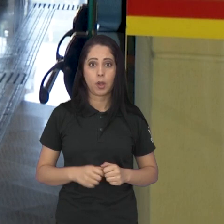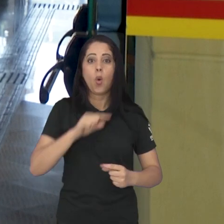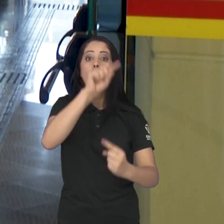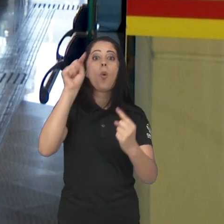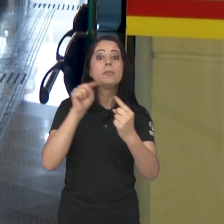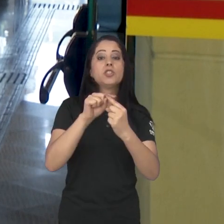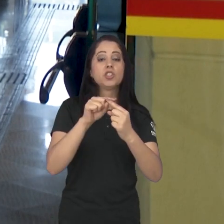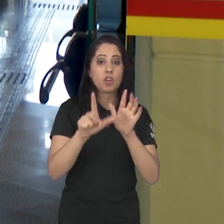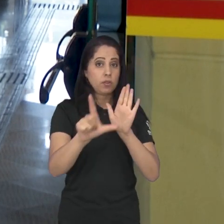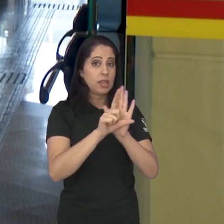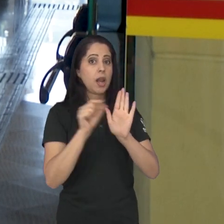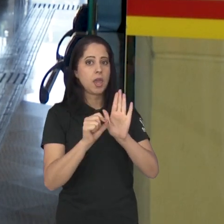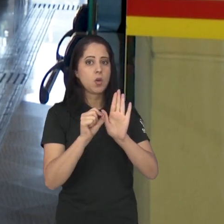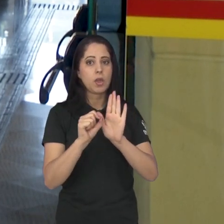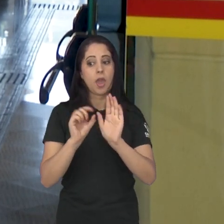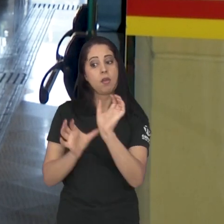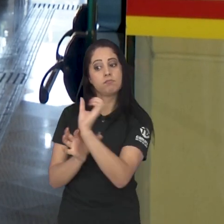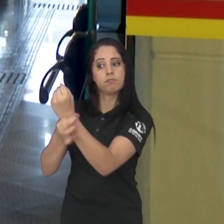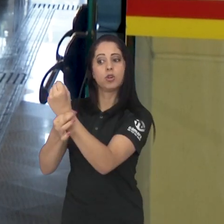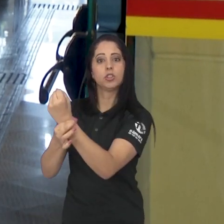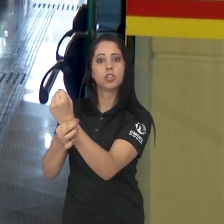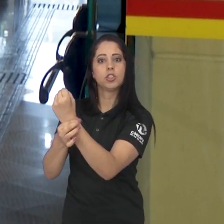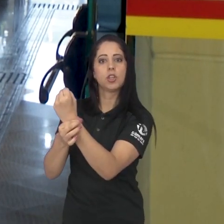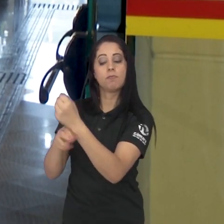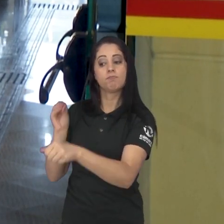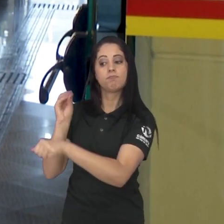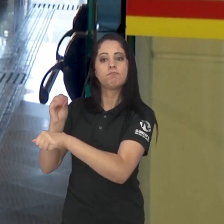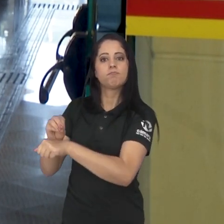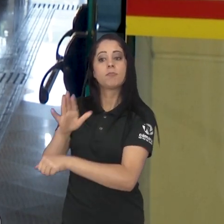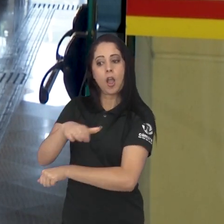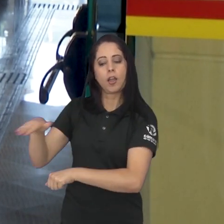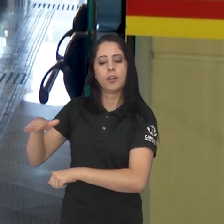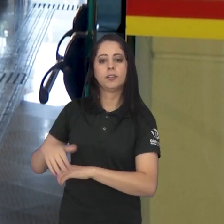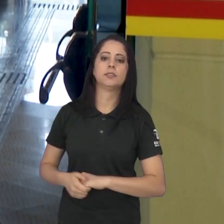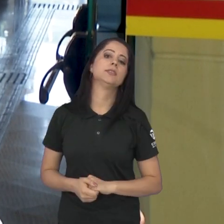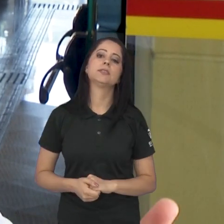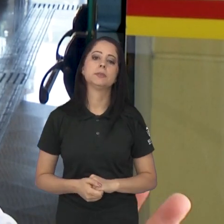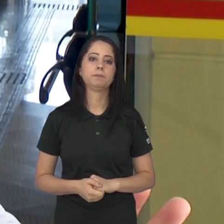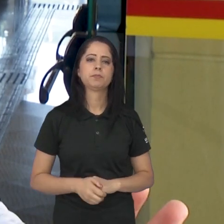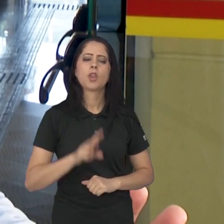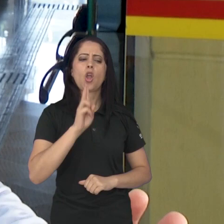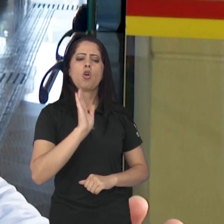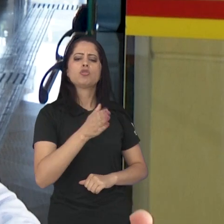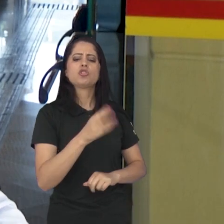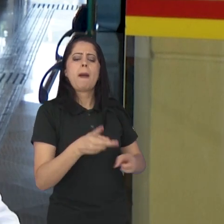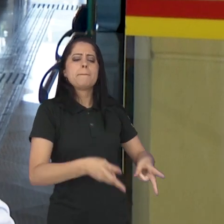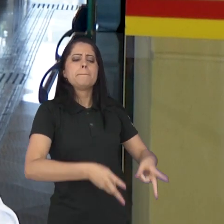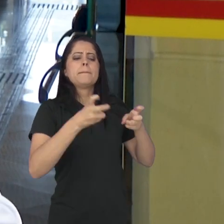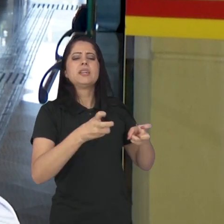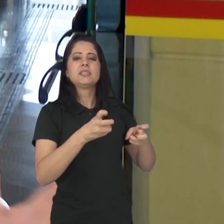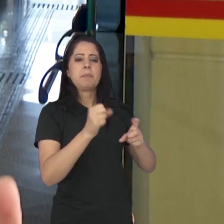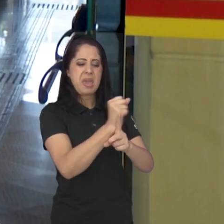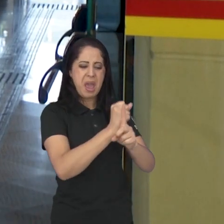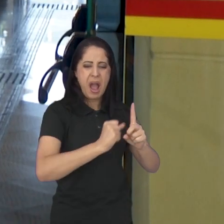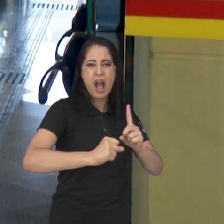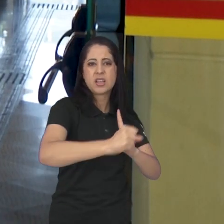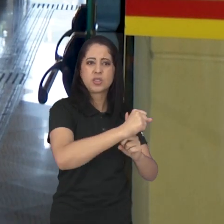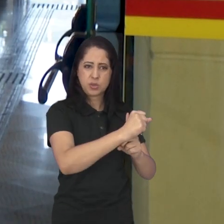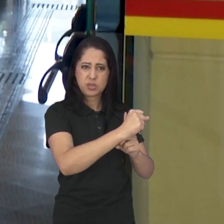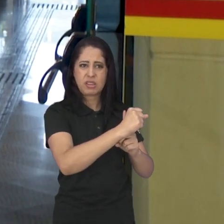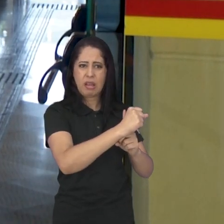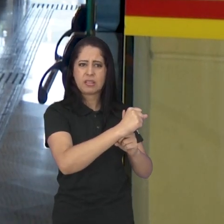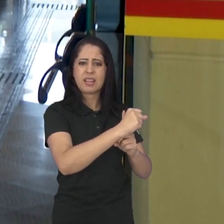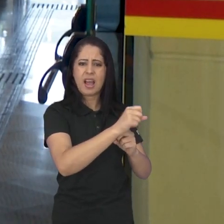Segundo o parlamentar, o objetivo da lei é proteger as crianças. Nós estamos vendo, nesses novos tempos, né,